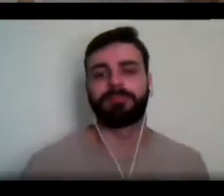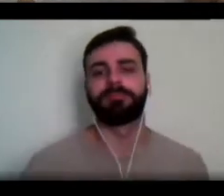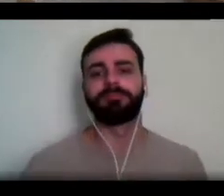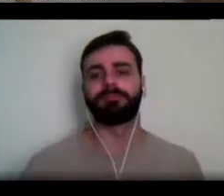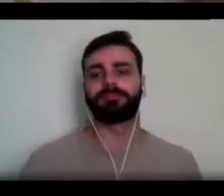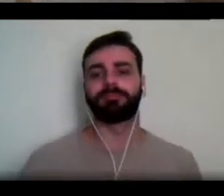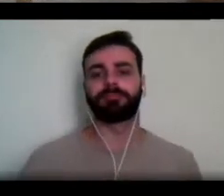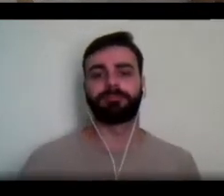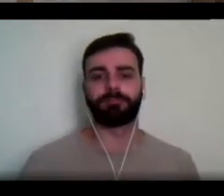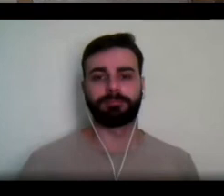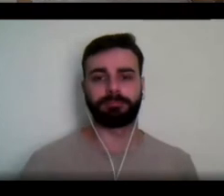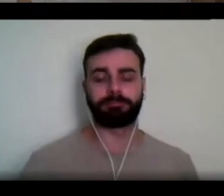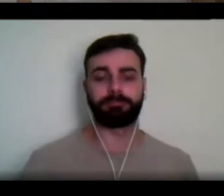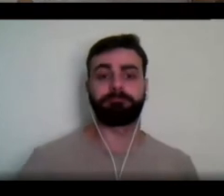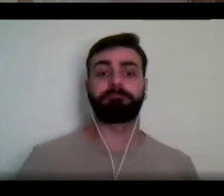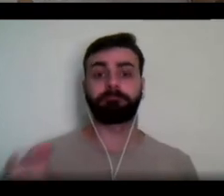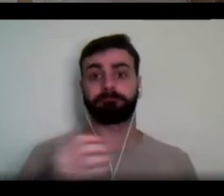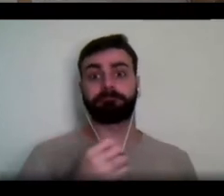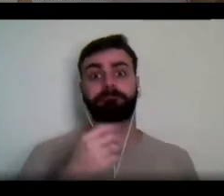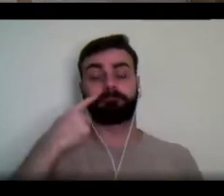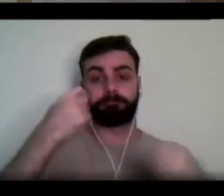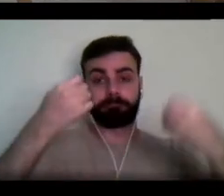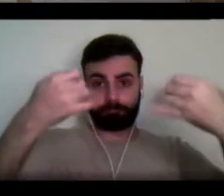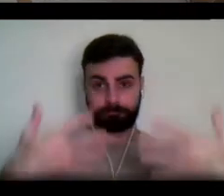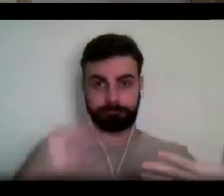Então, o exercício é o seguinte.